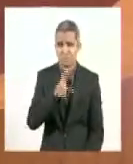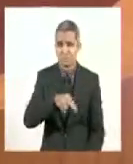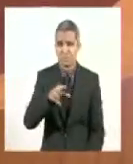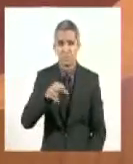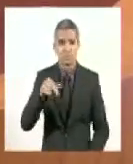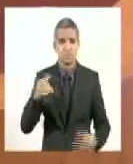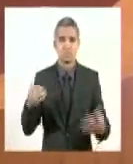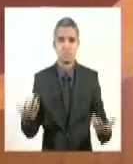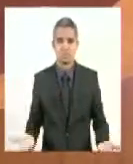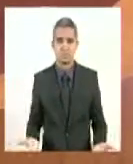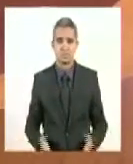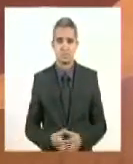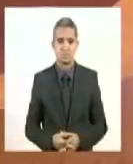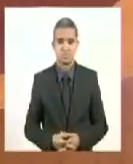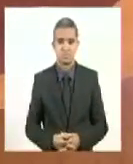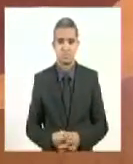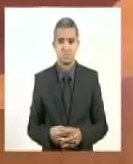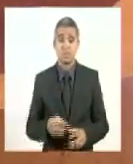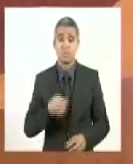vou deixar